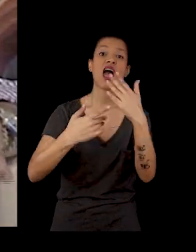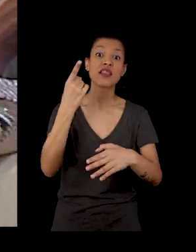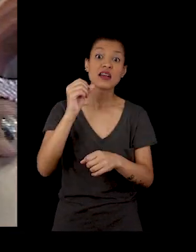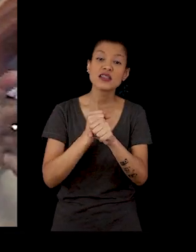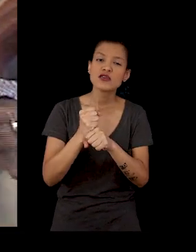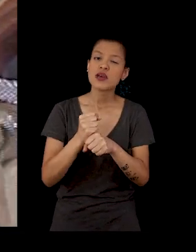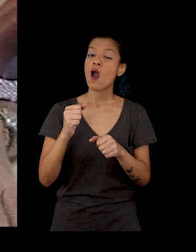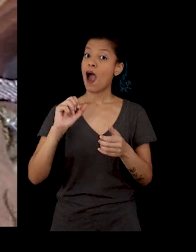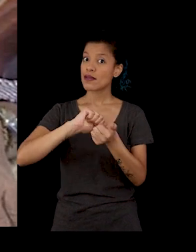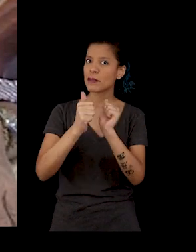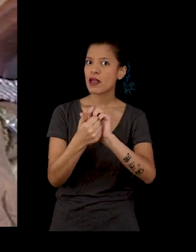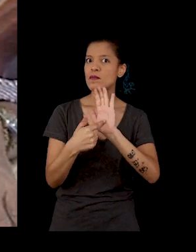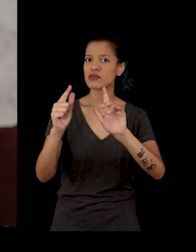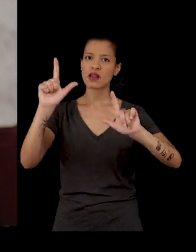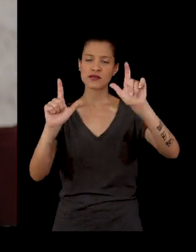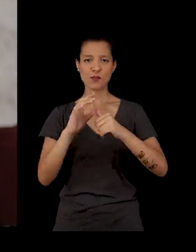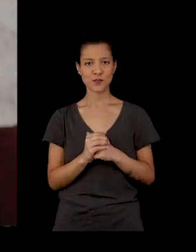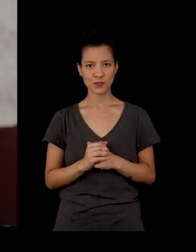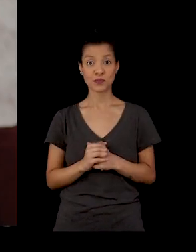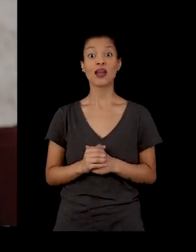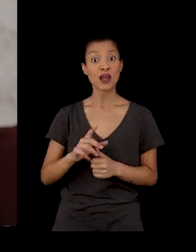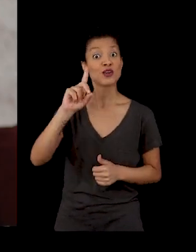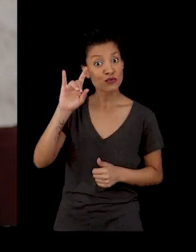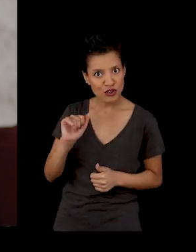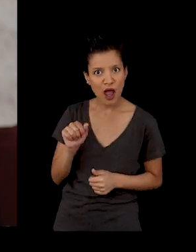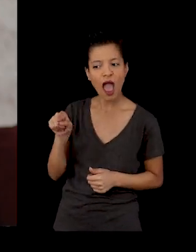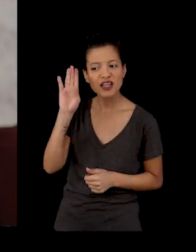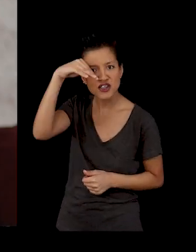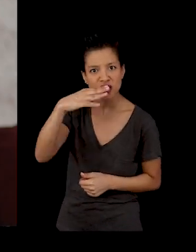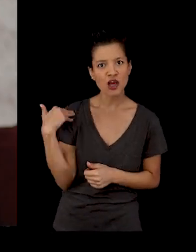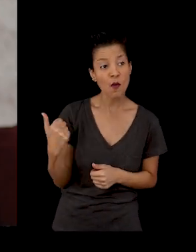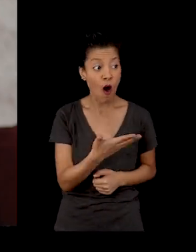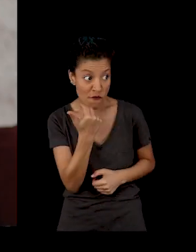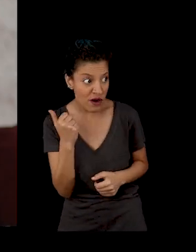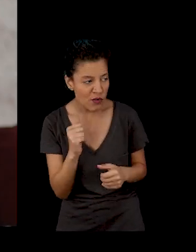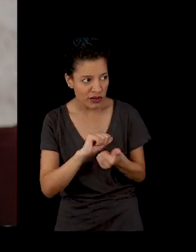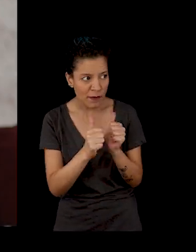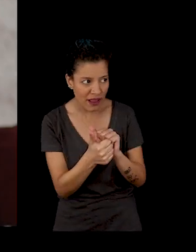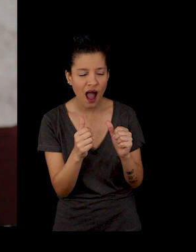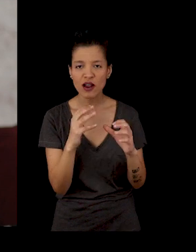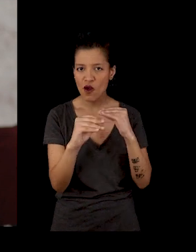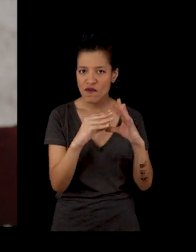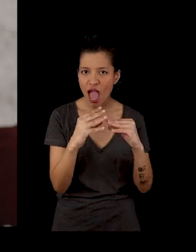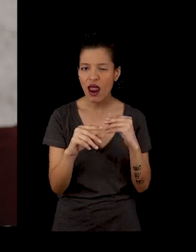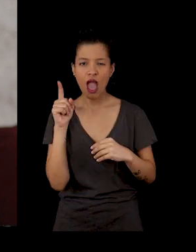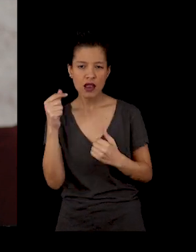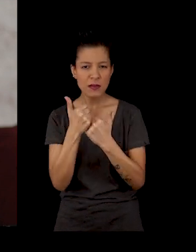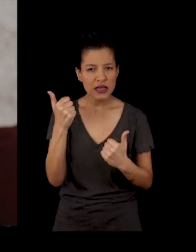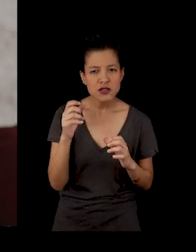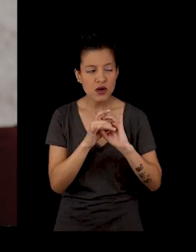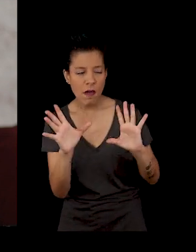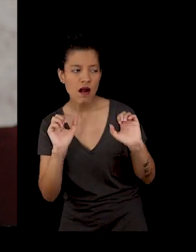eu resolvi adaptar a peça para a televisão. Ele chegou para mim e disse, olha, vamos fazer a novela. Aí o ministro